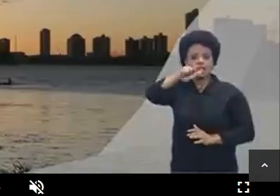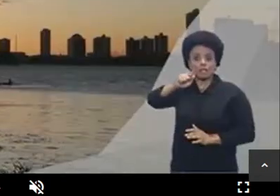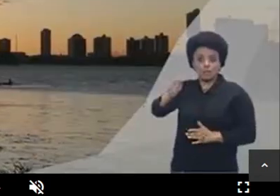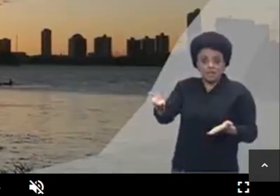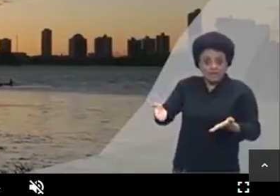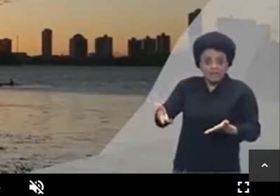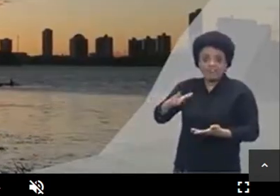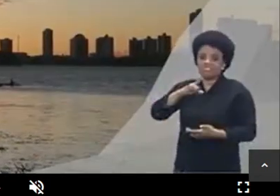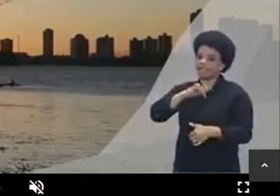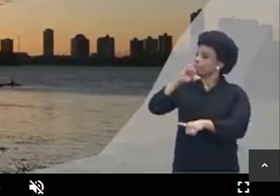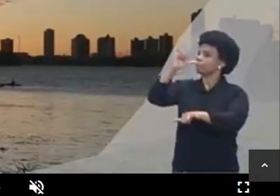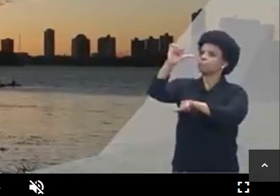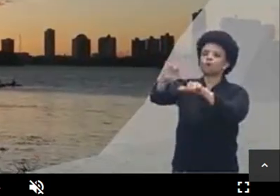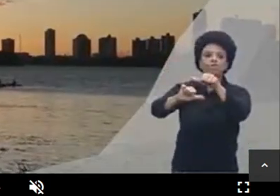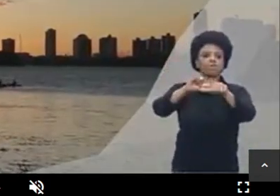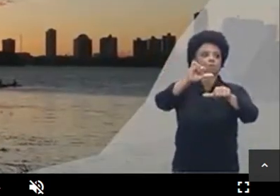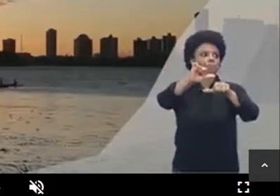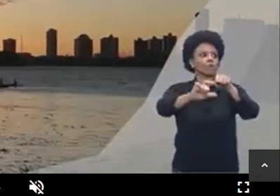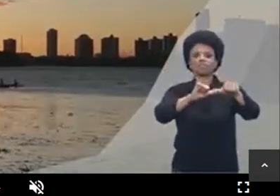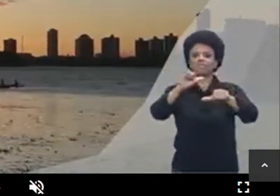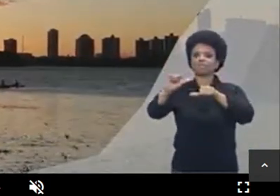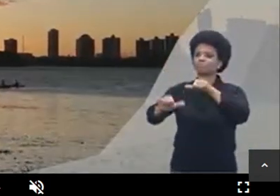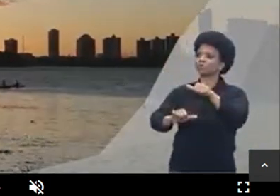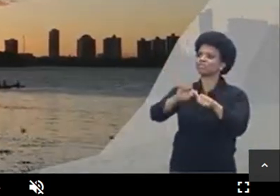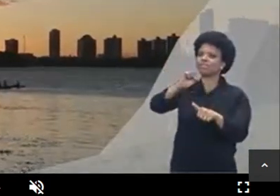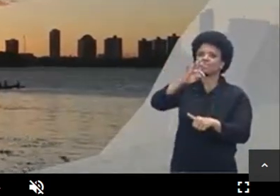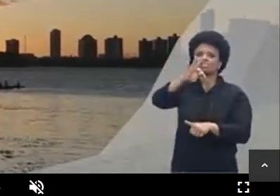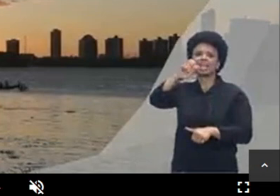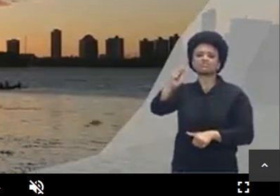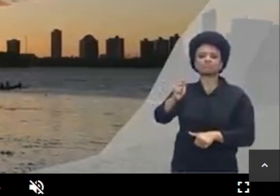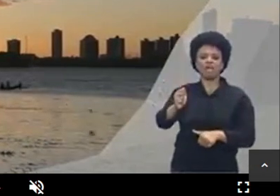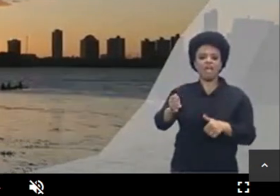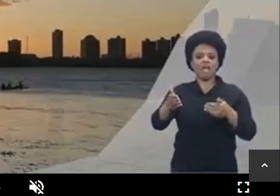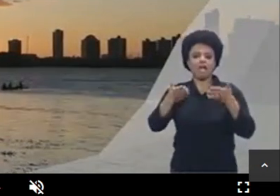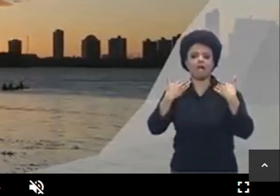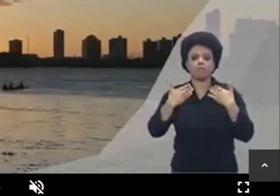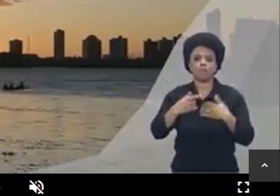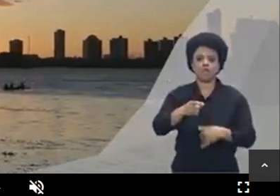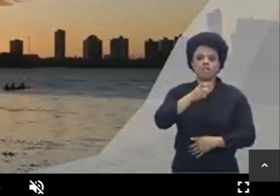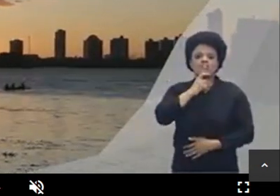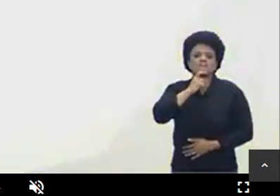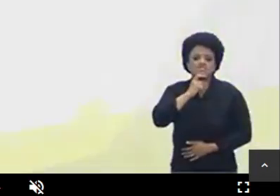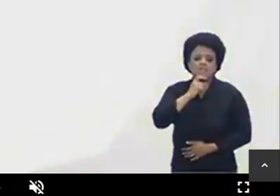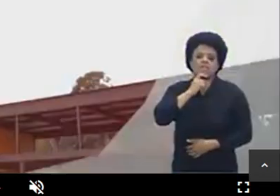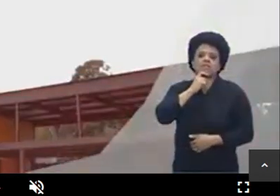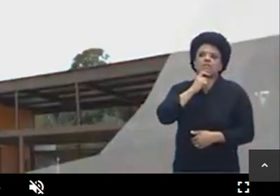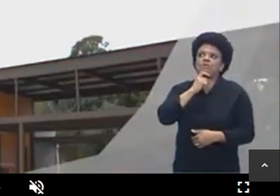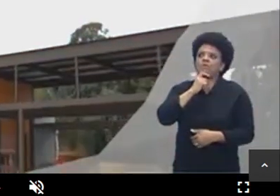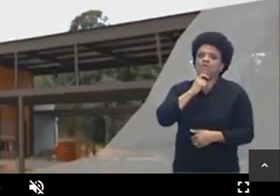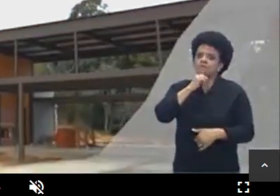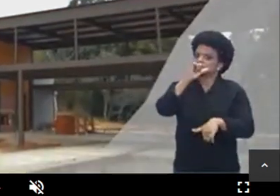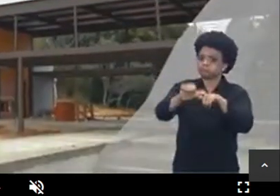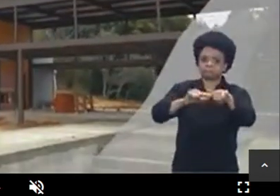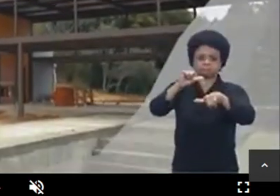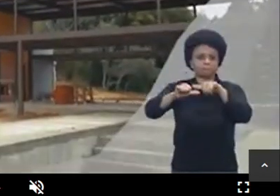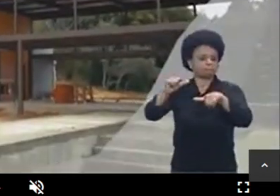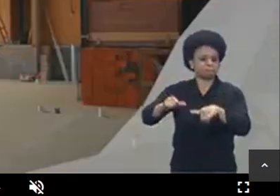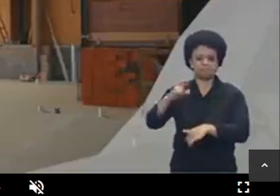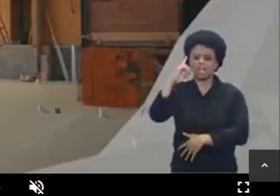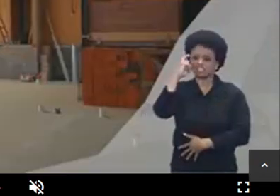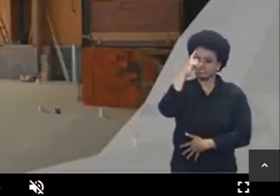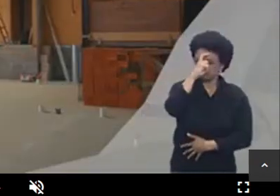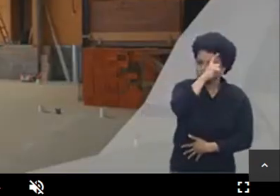tem variado bastante durante as estações. Essas alterações de temperatura têm dificultado o trabalho